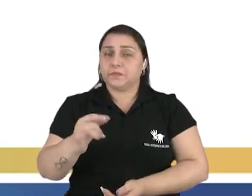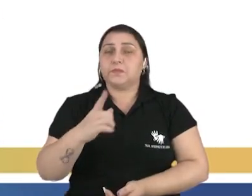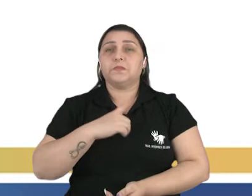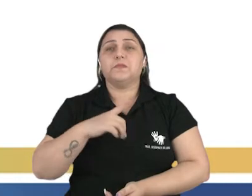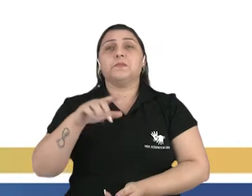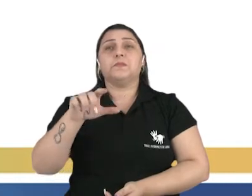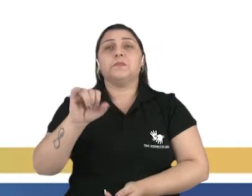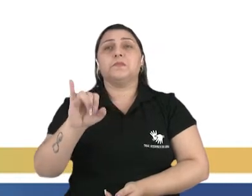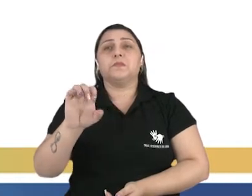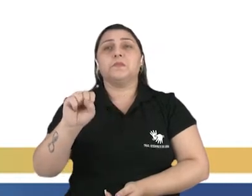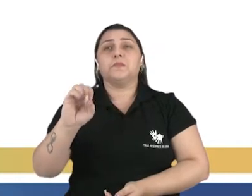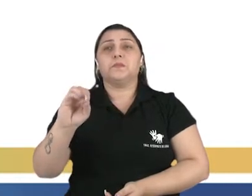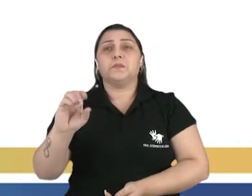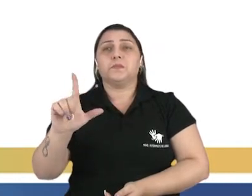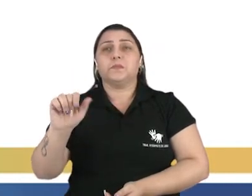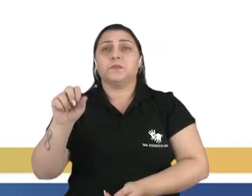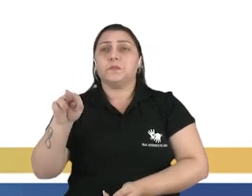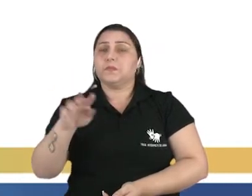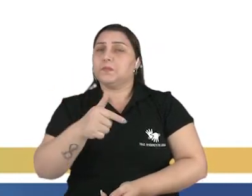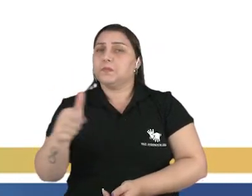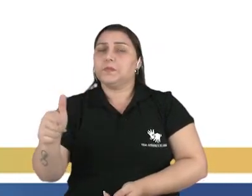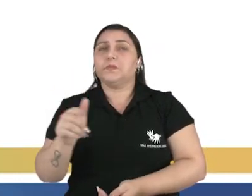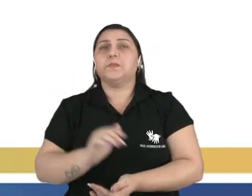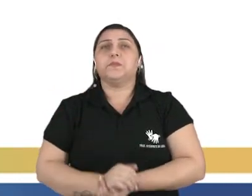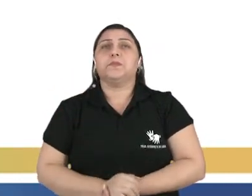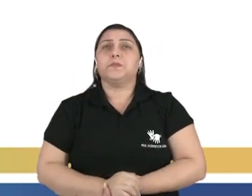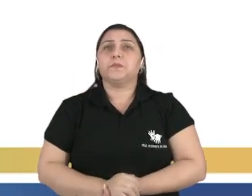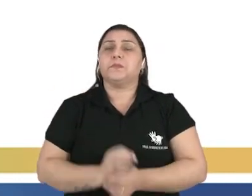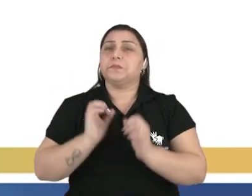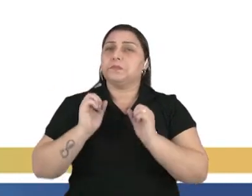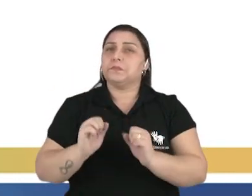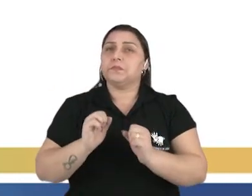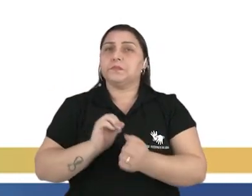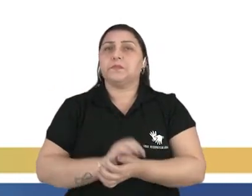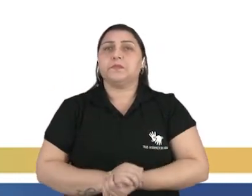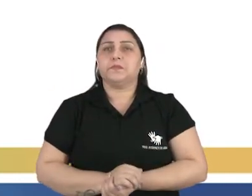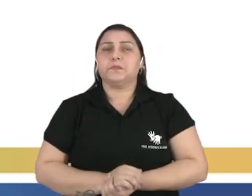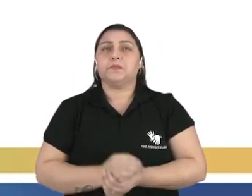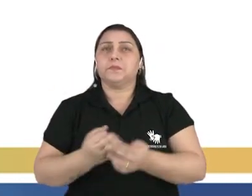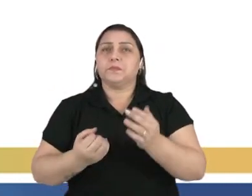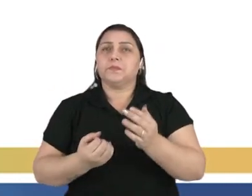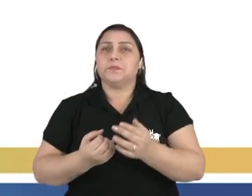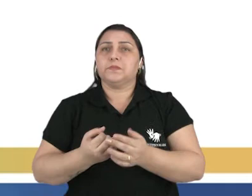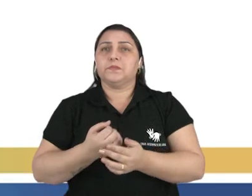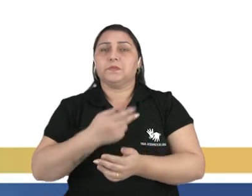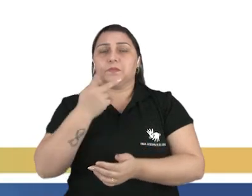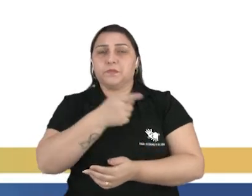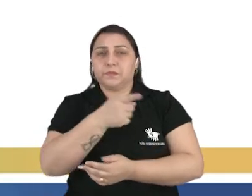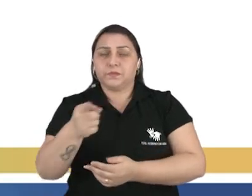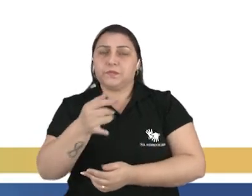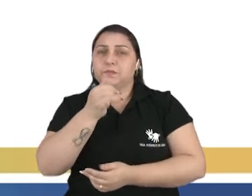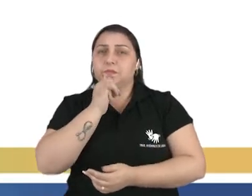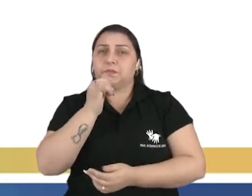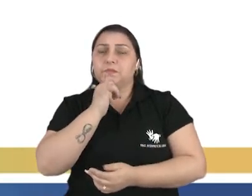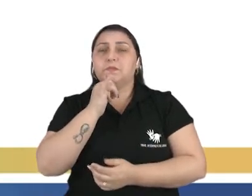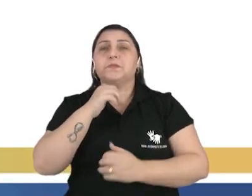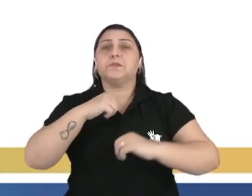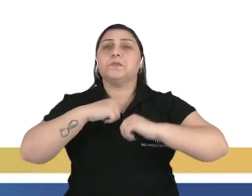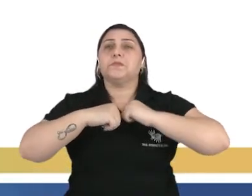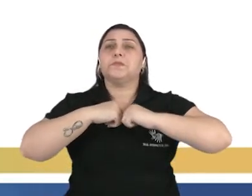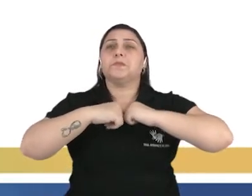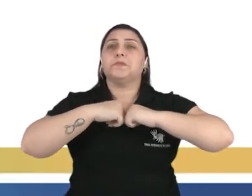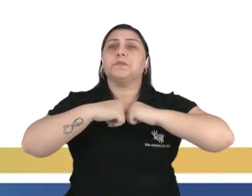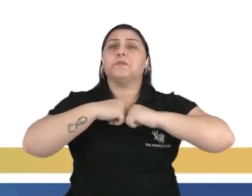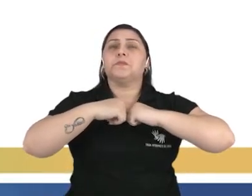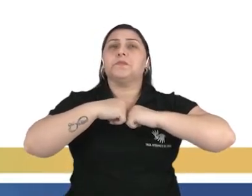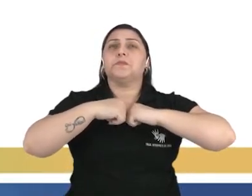Vai ter eletricidade. Pode ser até que tenha, através das formas de eletrização que eu sugeri para você lá, né? Por exemplo, o atrito. Só